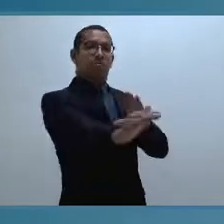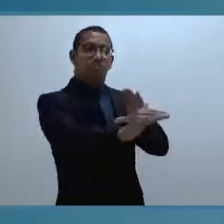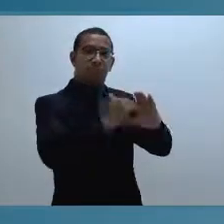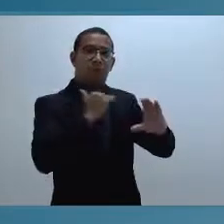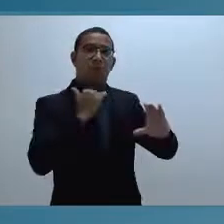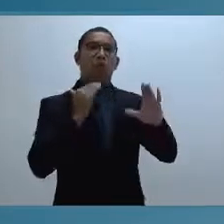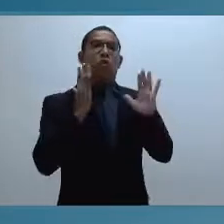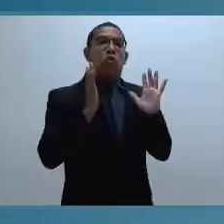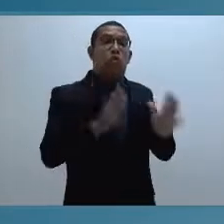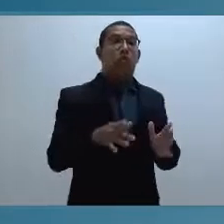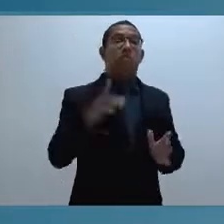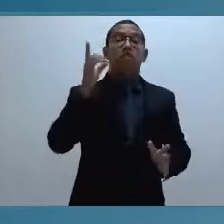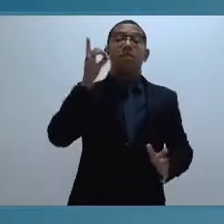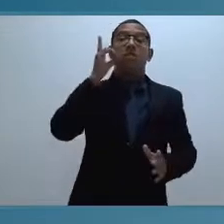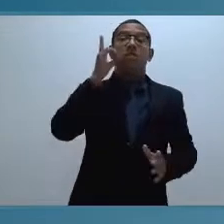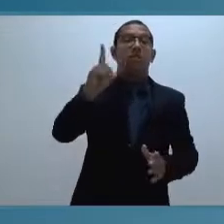de